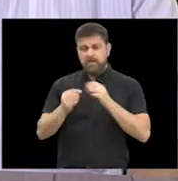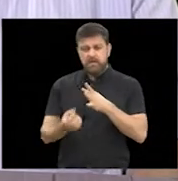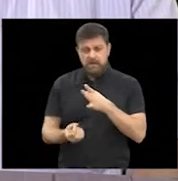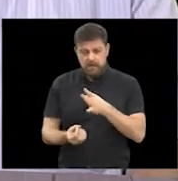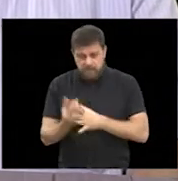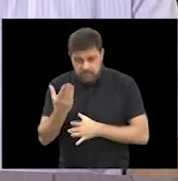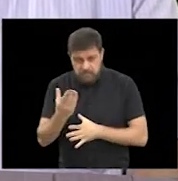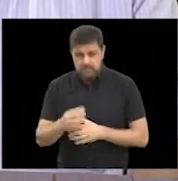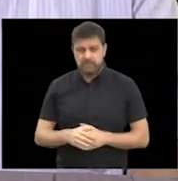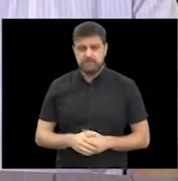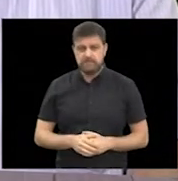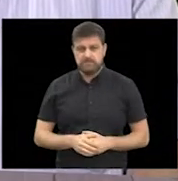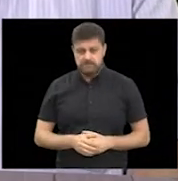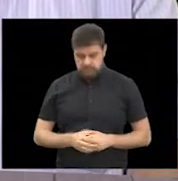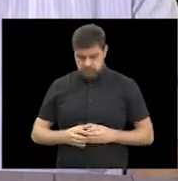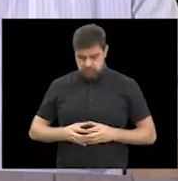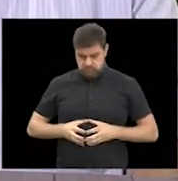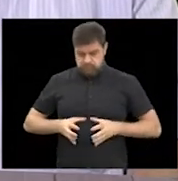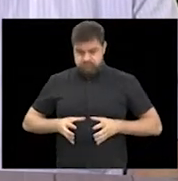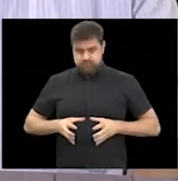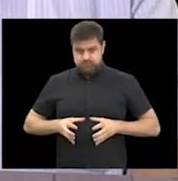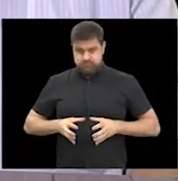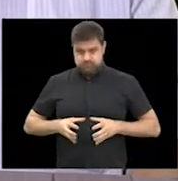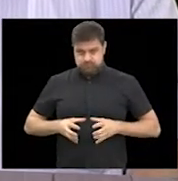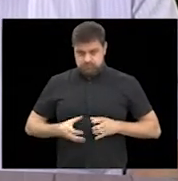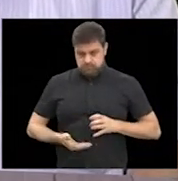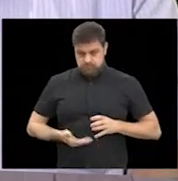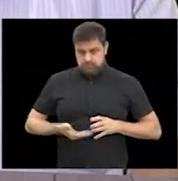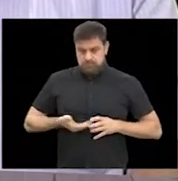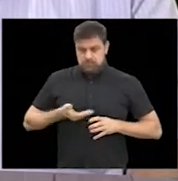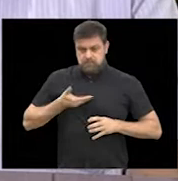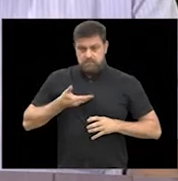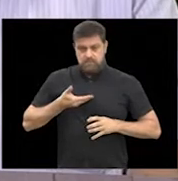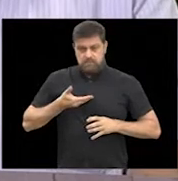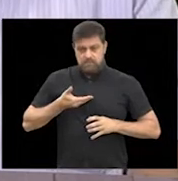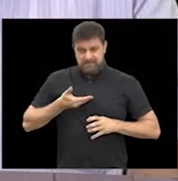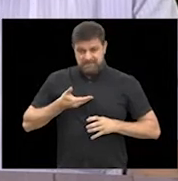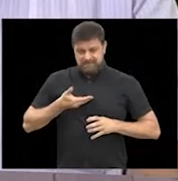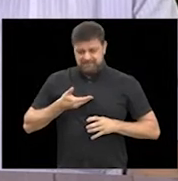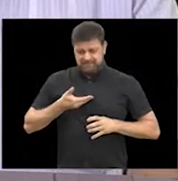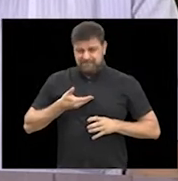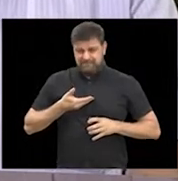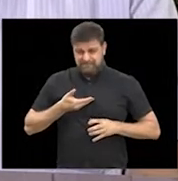o fundo gástrico venha, suba e